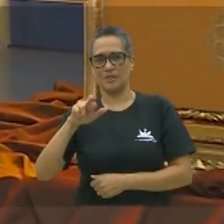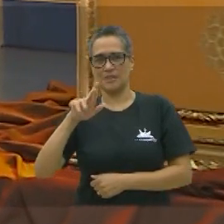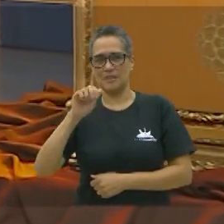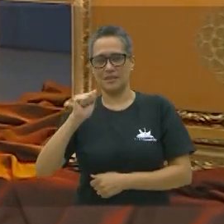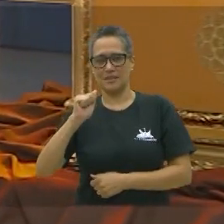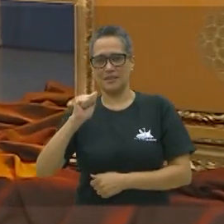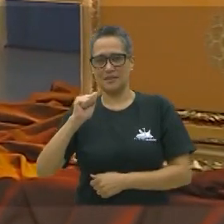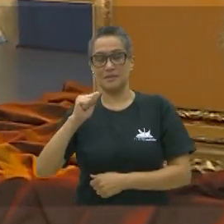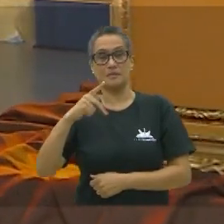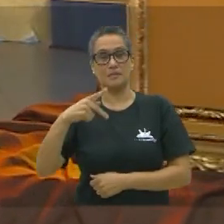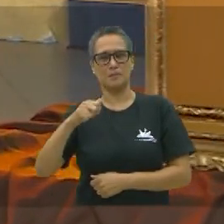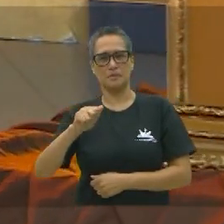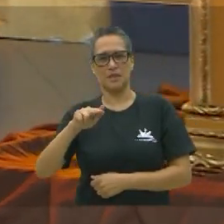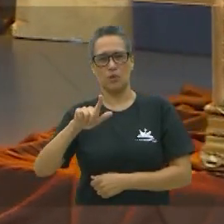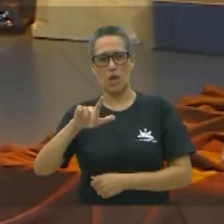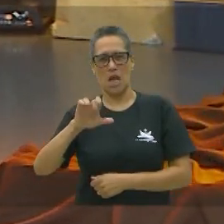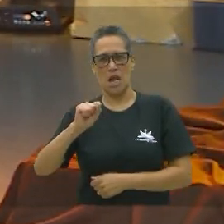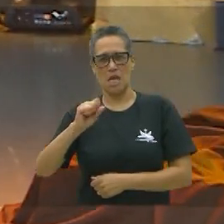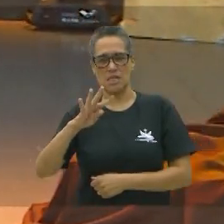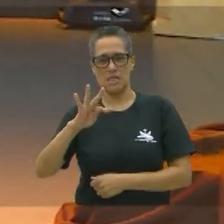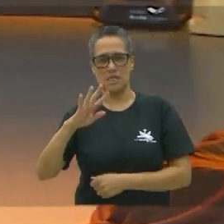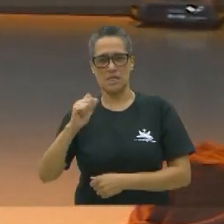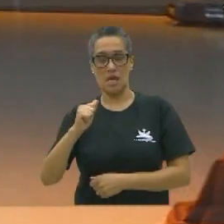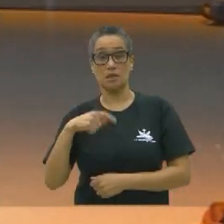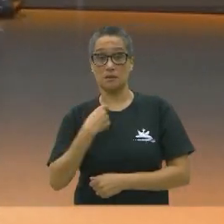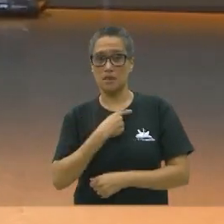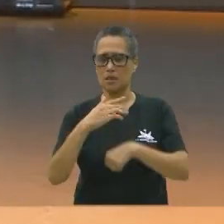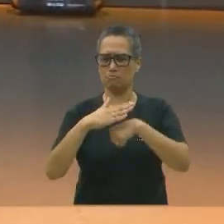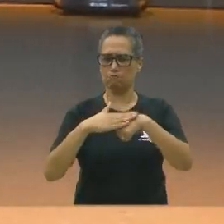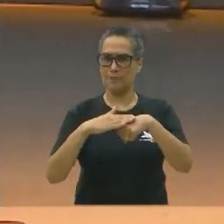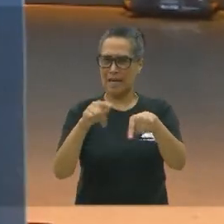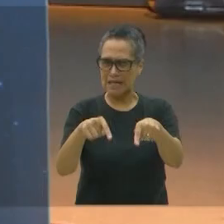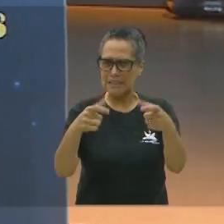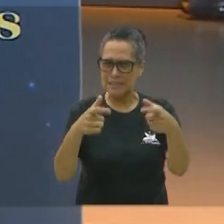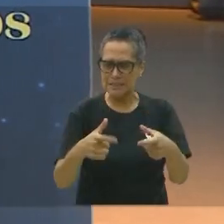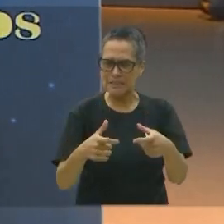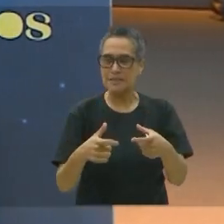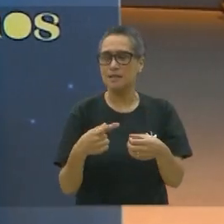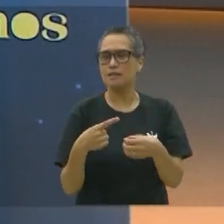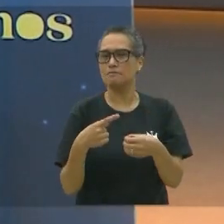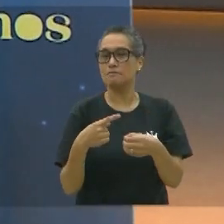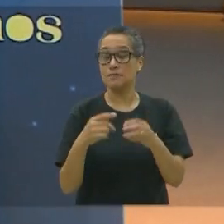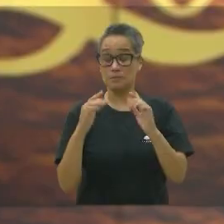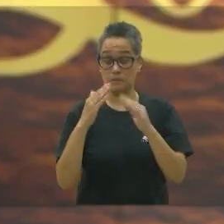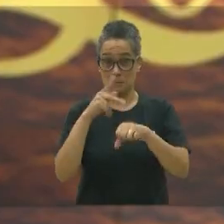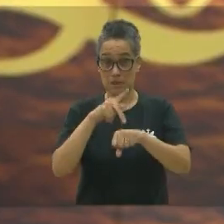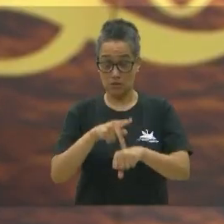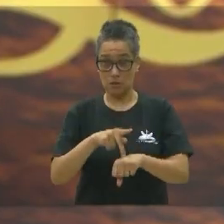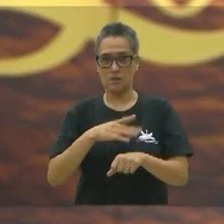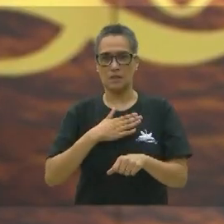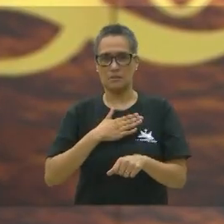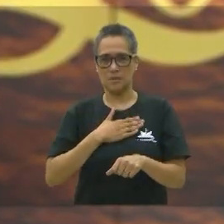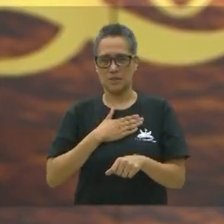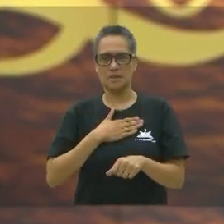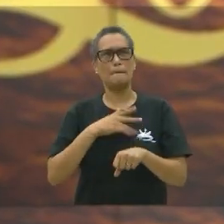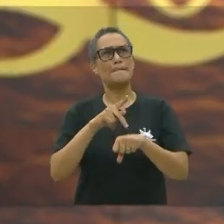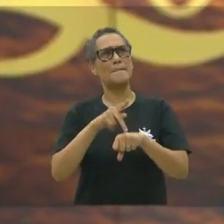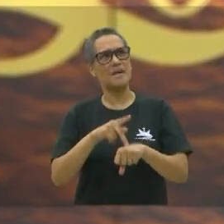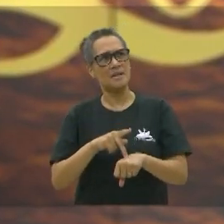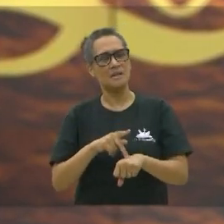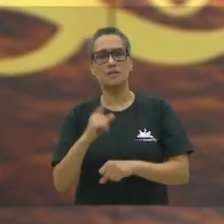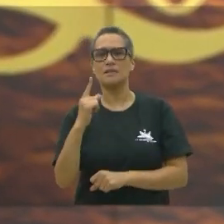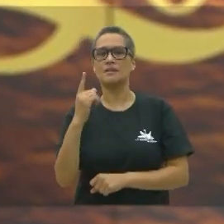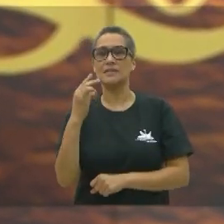nós visitamos, que nós temos tanto carinho, né? E lá em Taubaté, na minha paróquia, eu estou nessa paróquia há